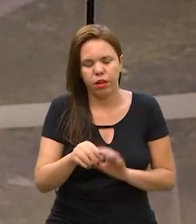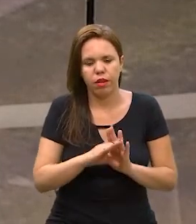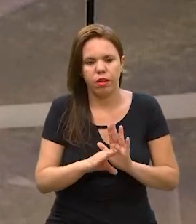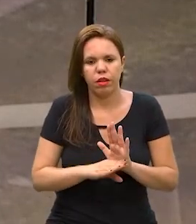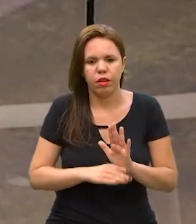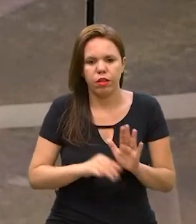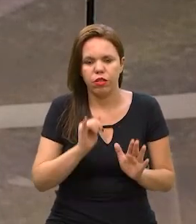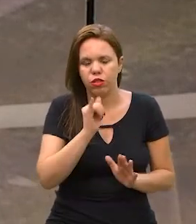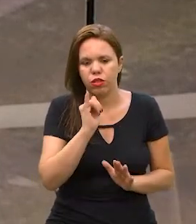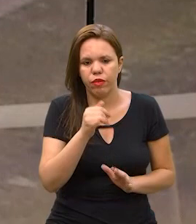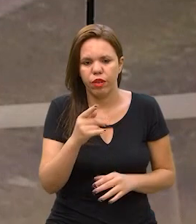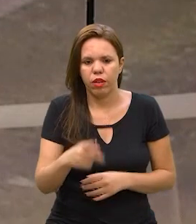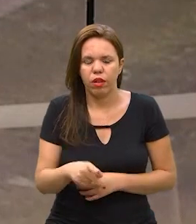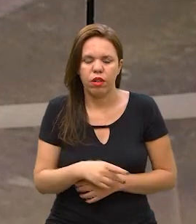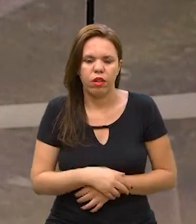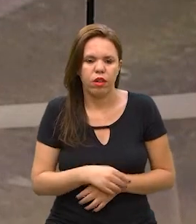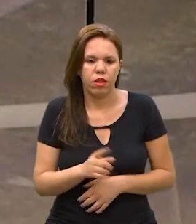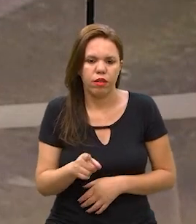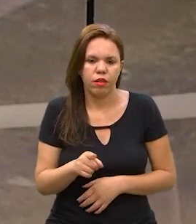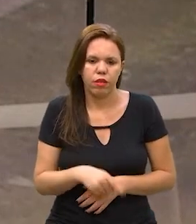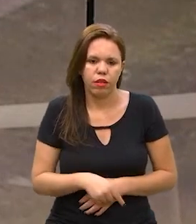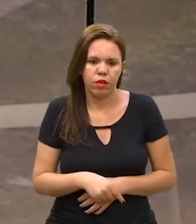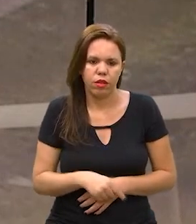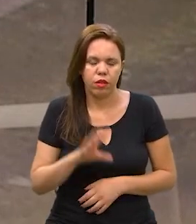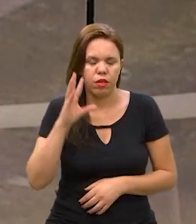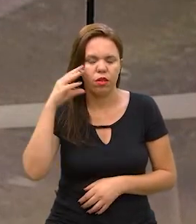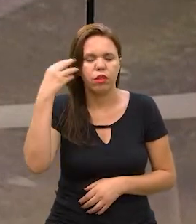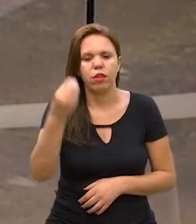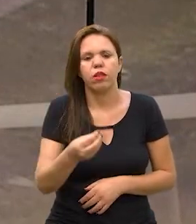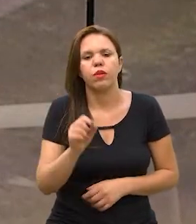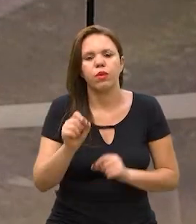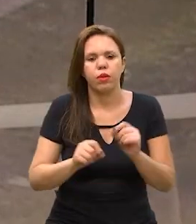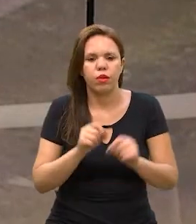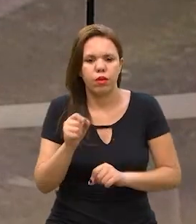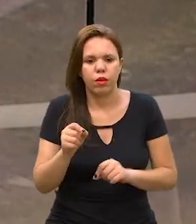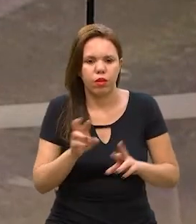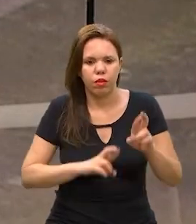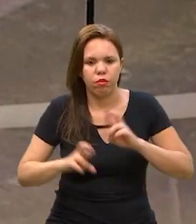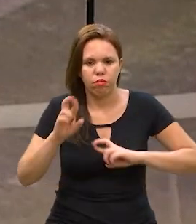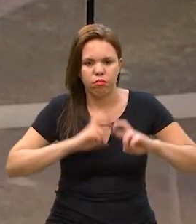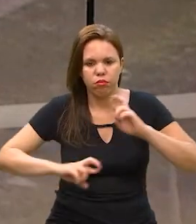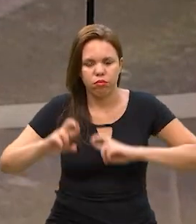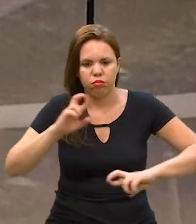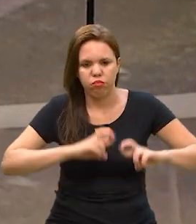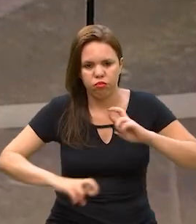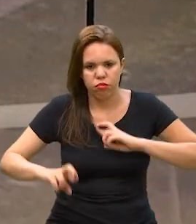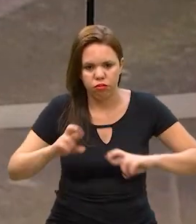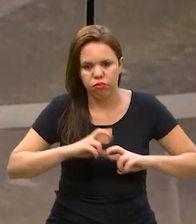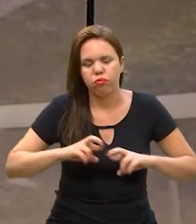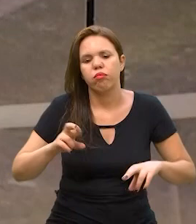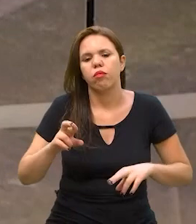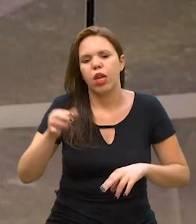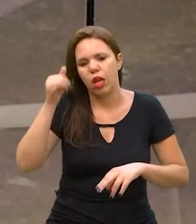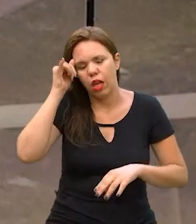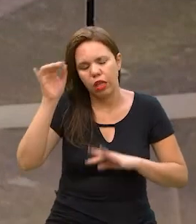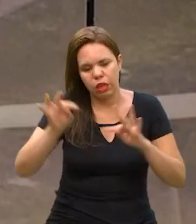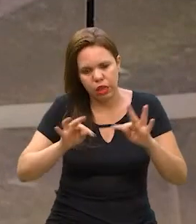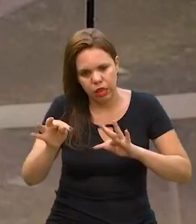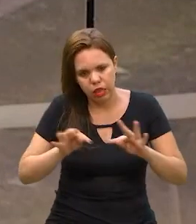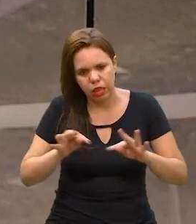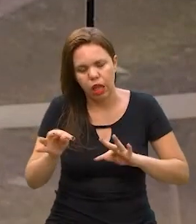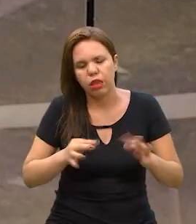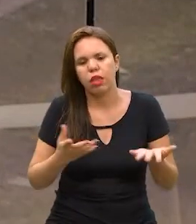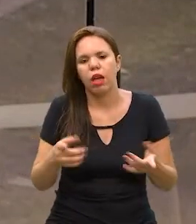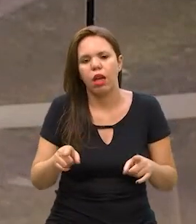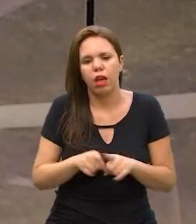programa, eu já falei, vou repetir, é que você, ao entender que os exames são para prevenção, você vai